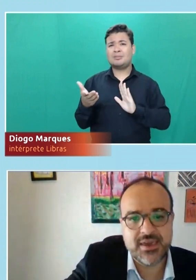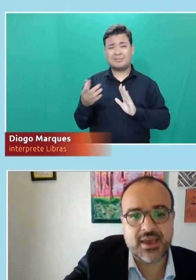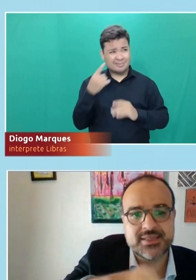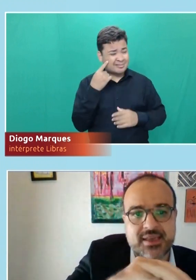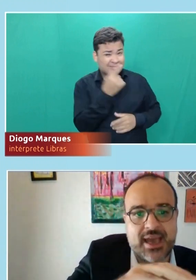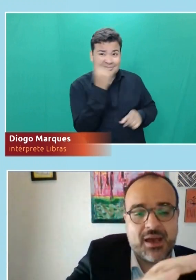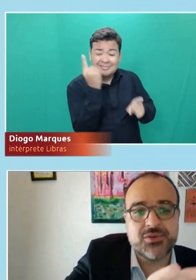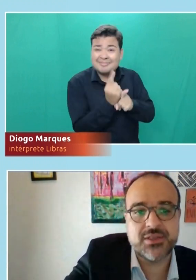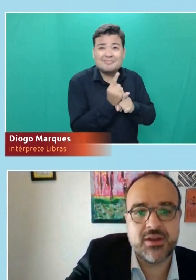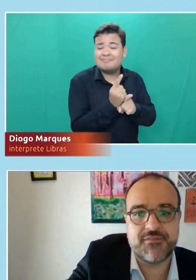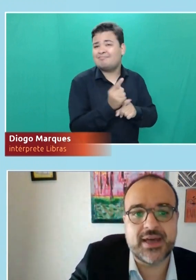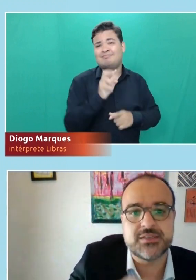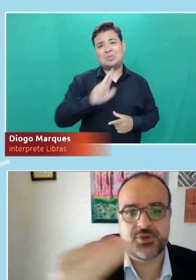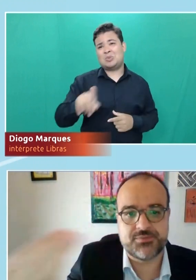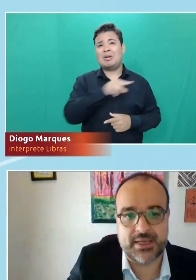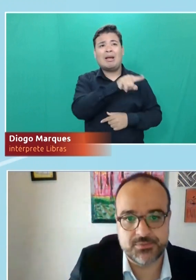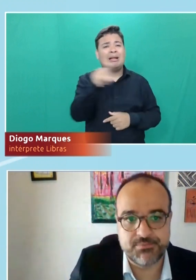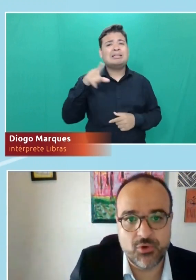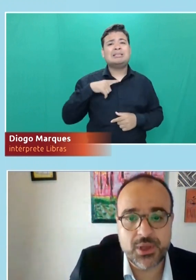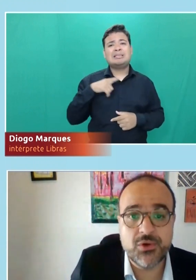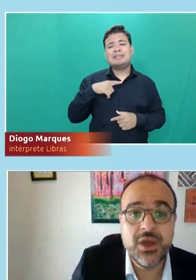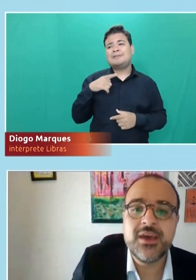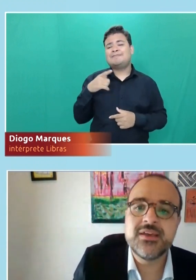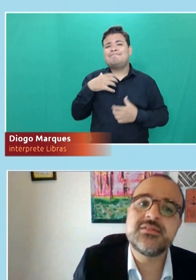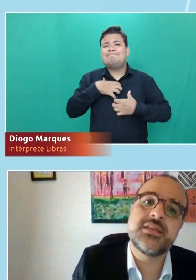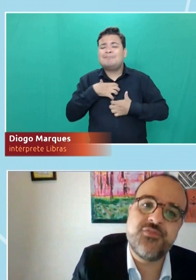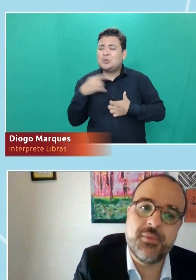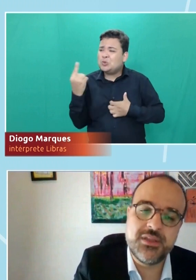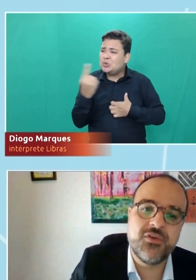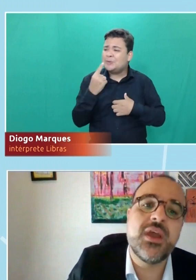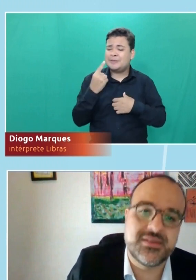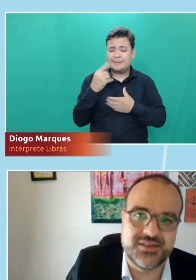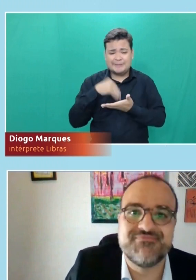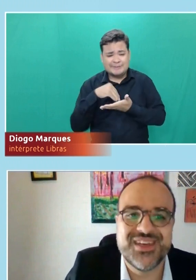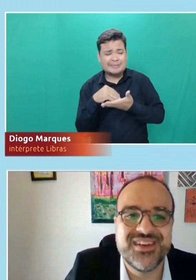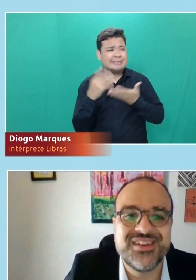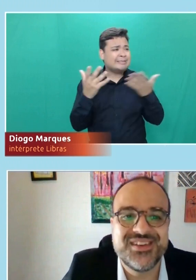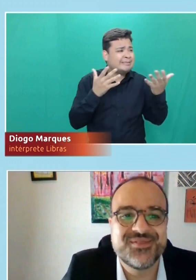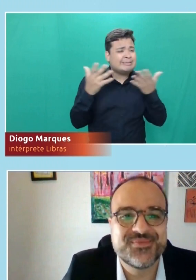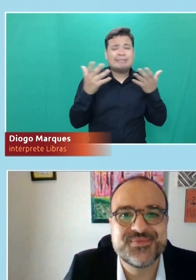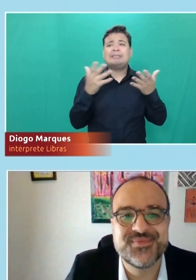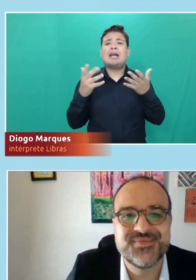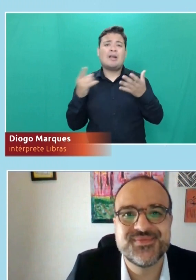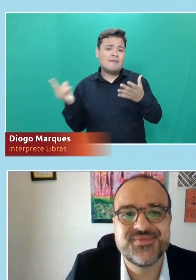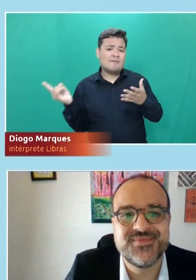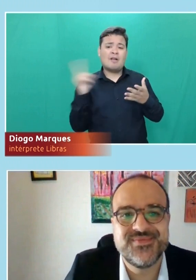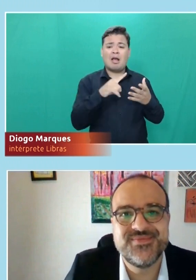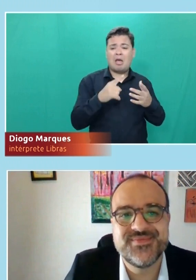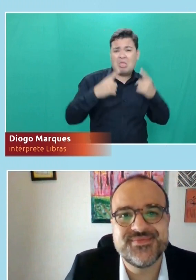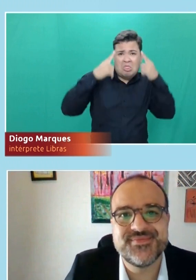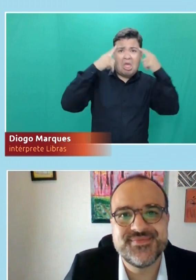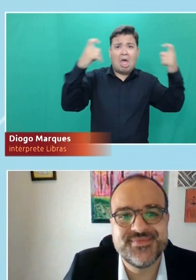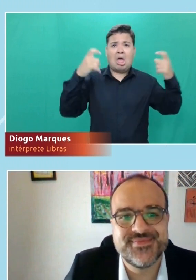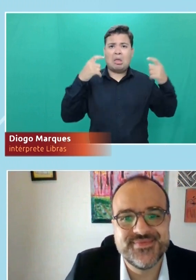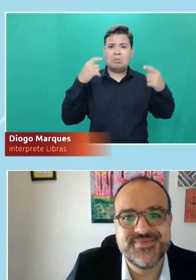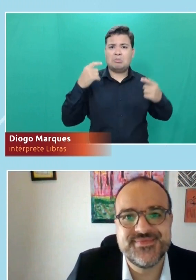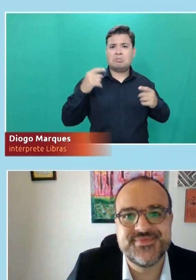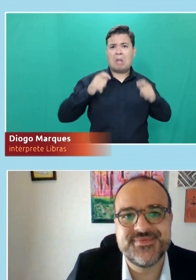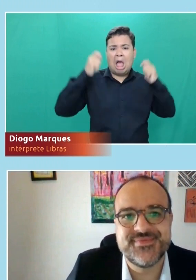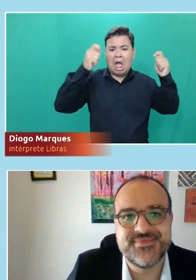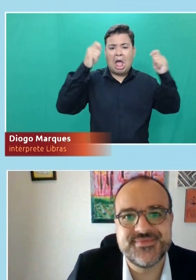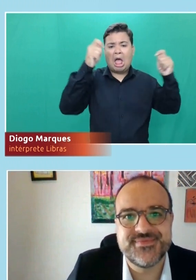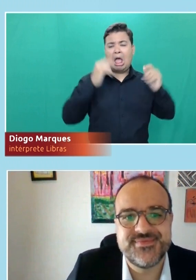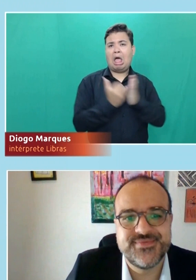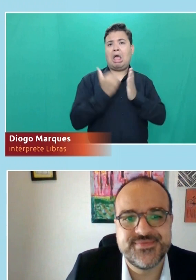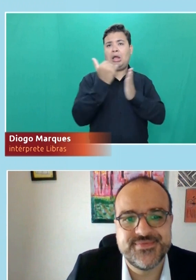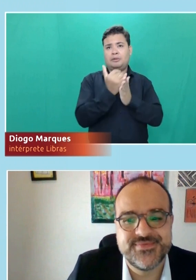carências psíquicas que acabam sendo levadas para o espaço público e se transformando em violência. Professor, e uma outra questão que a gente tem